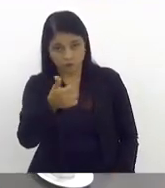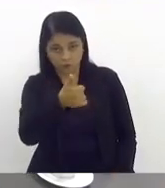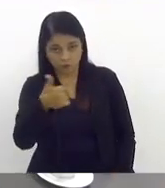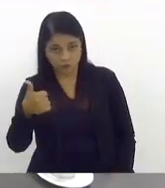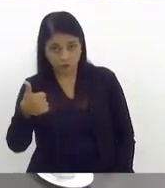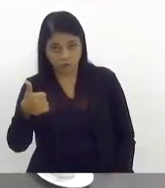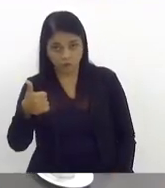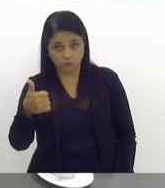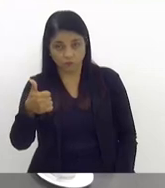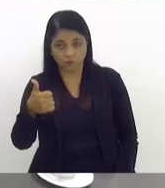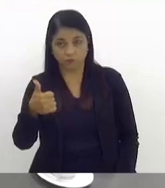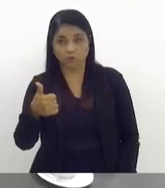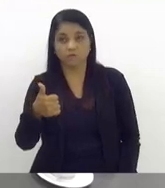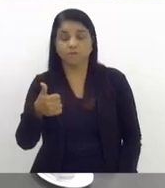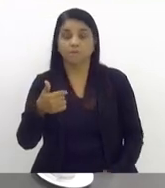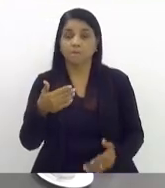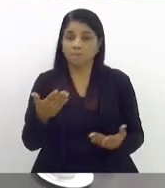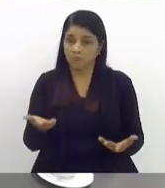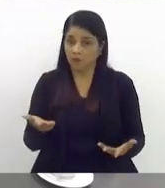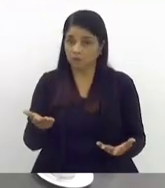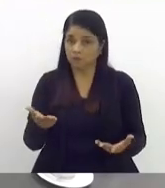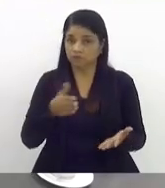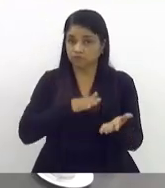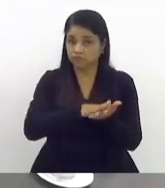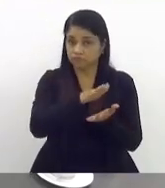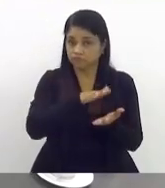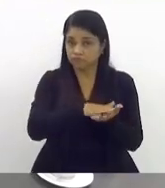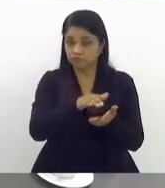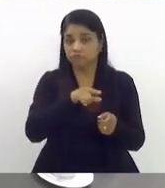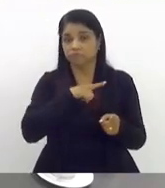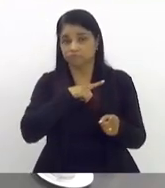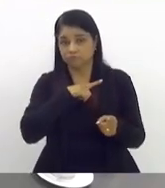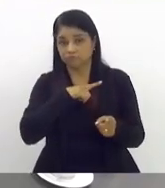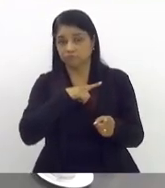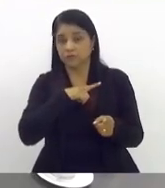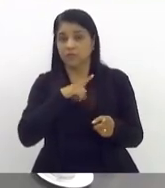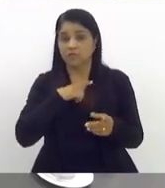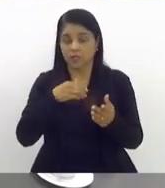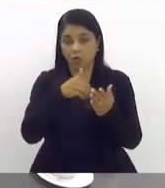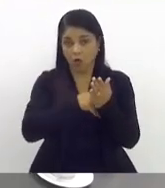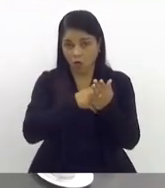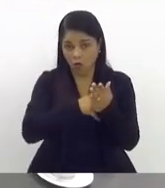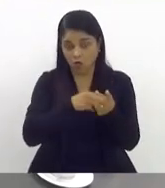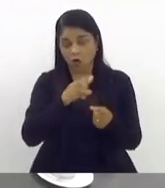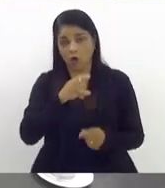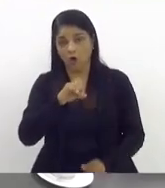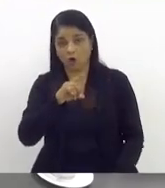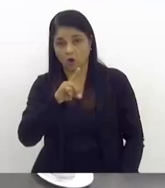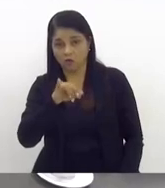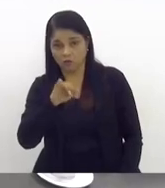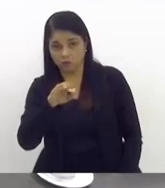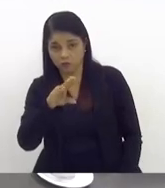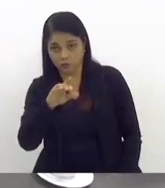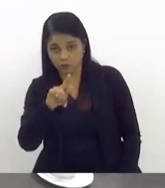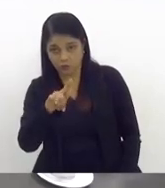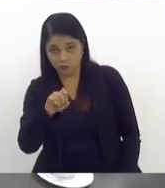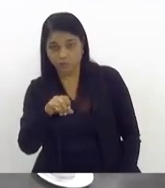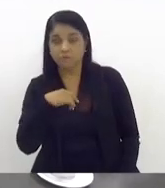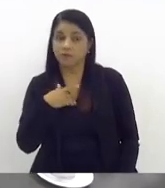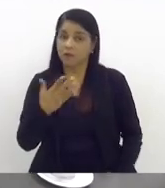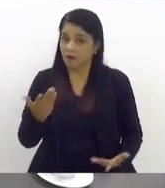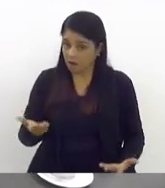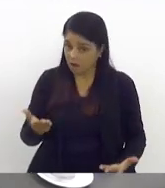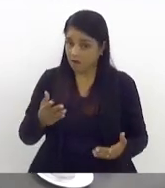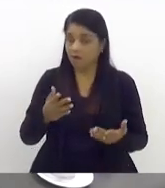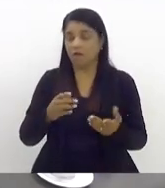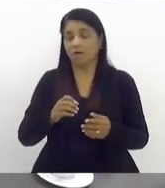26/5/51. Por via de consequência, ele tem código, tem protocolo, tem número. Claro que a presidência